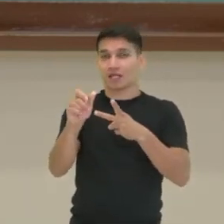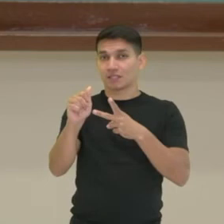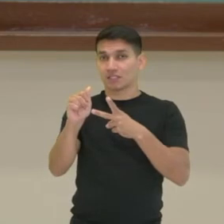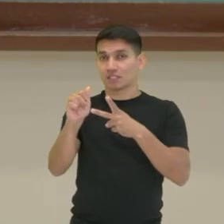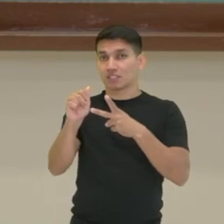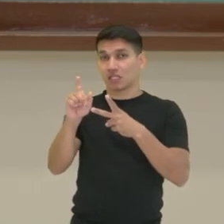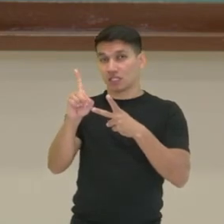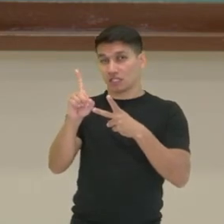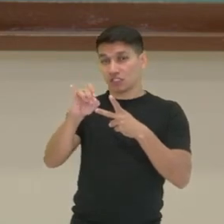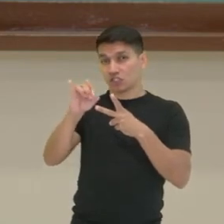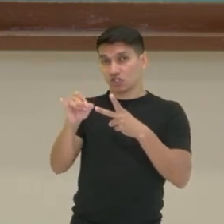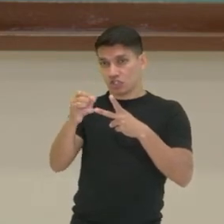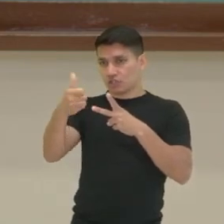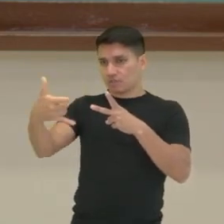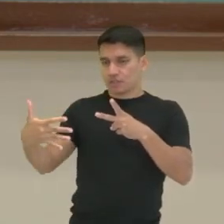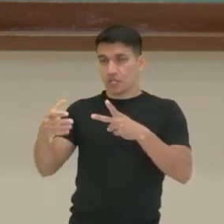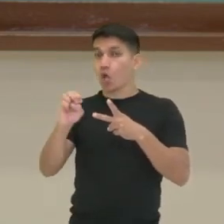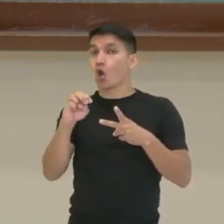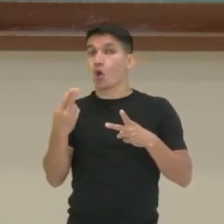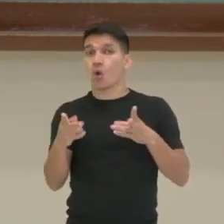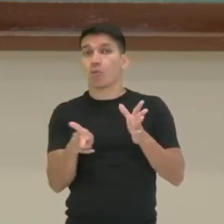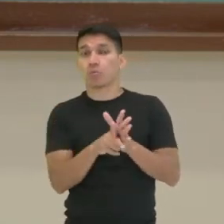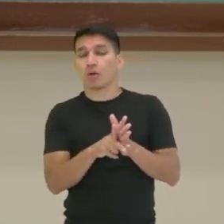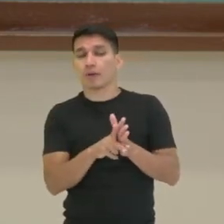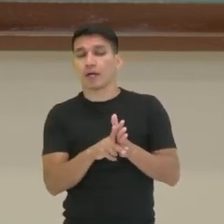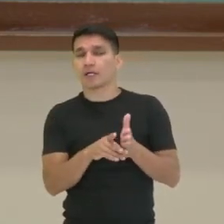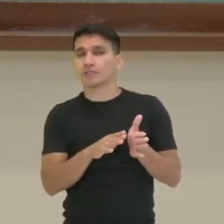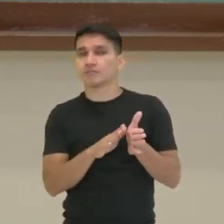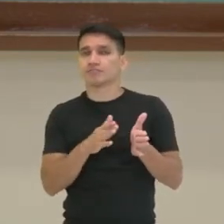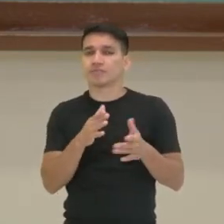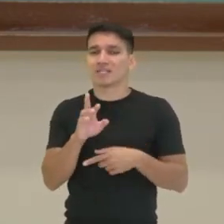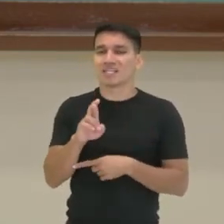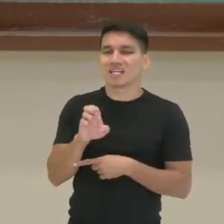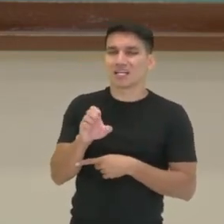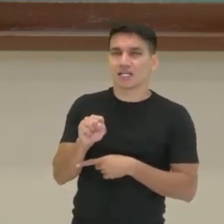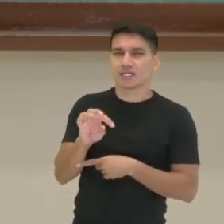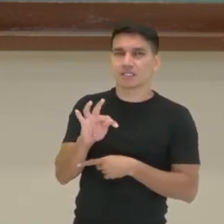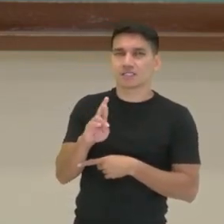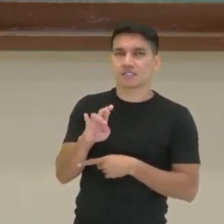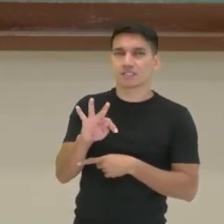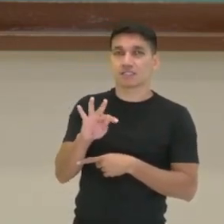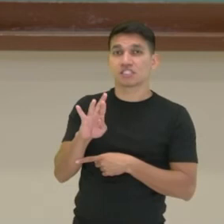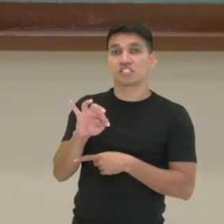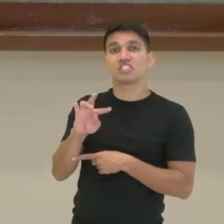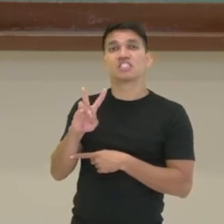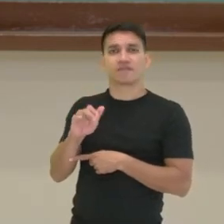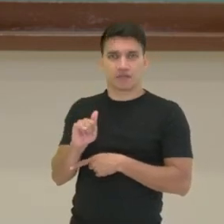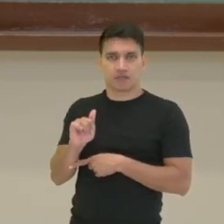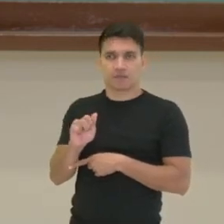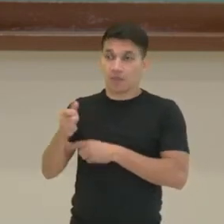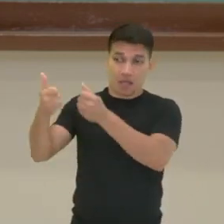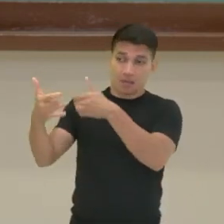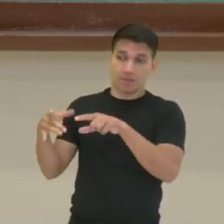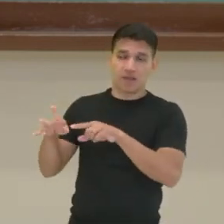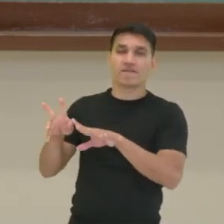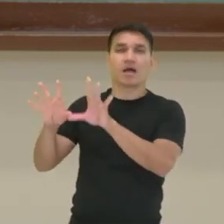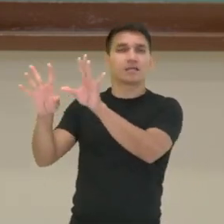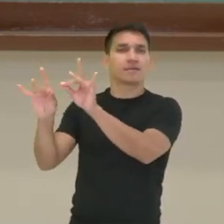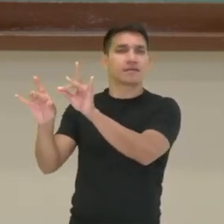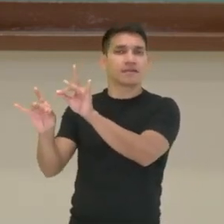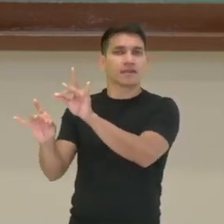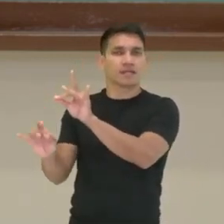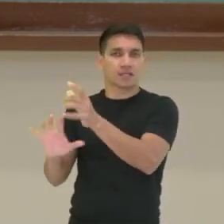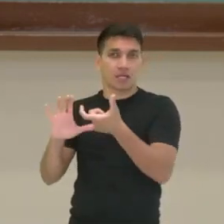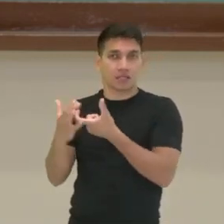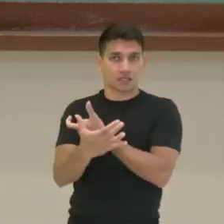ou ainda uma restritiva. A explicativa ela vai explicar um termo da oração